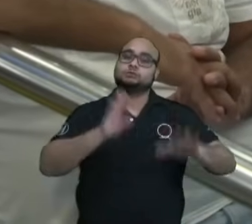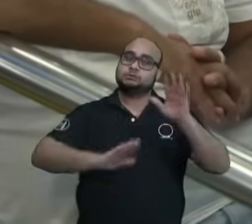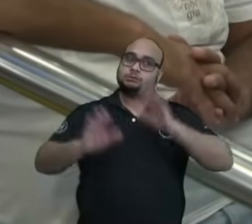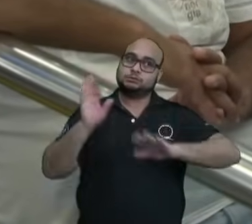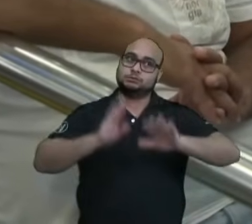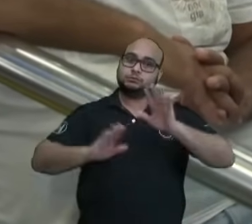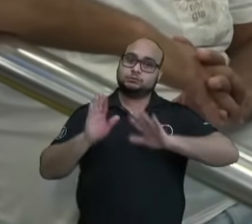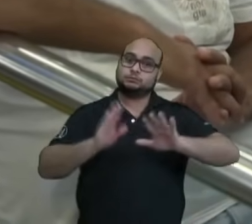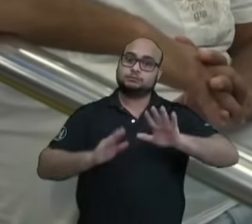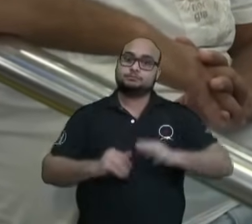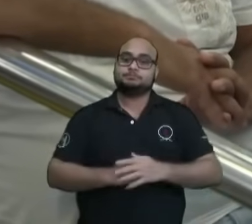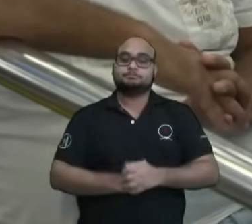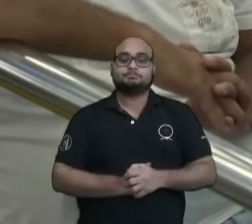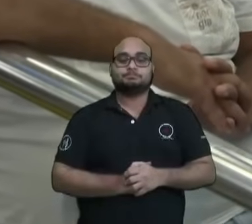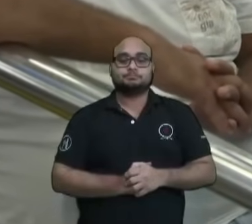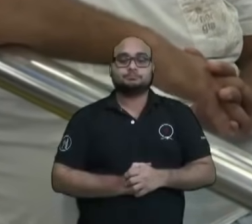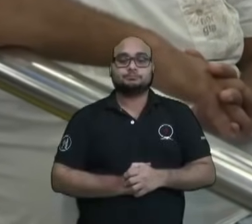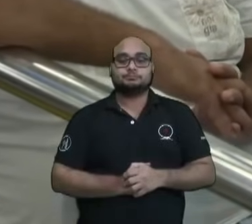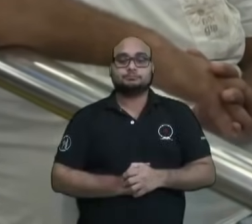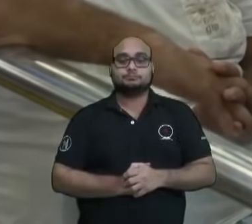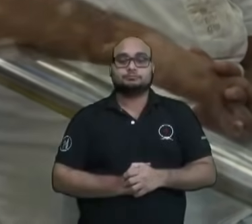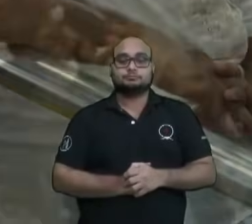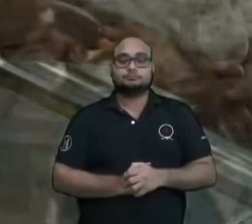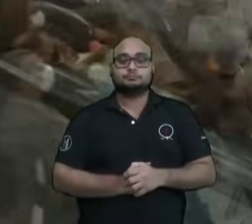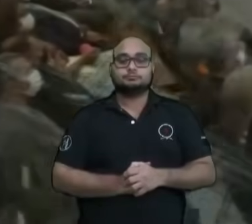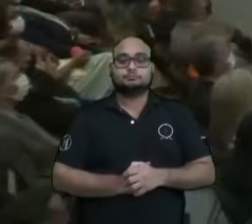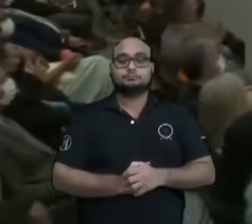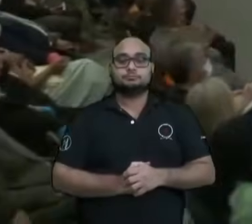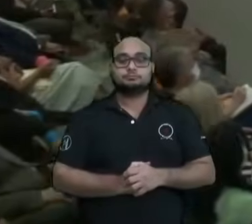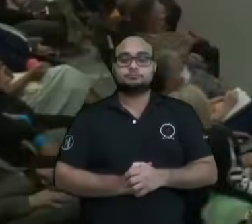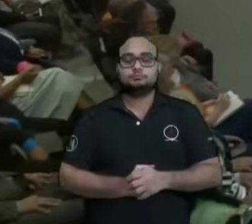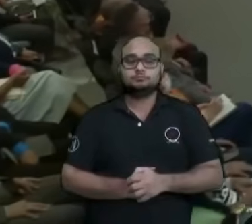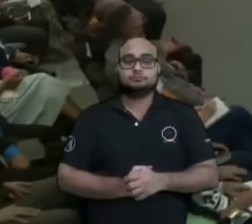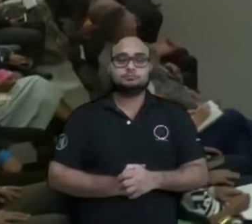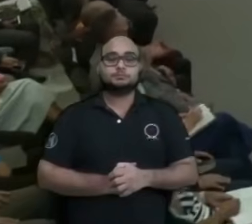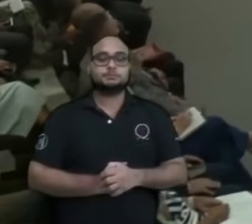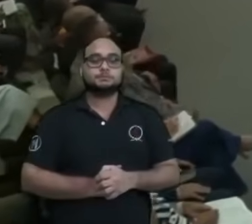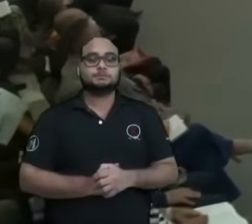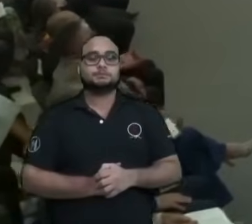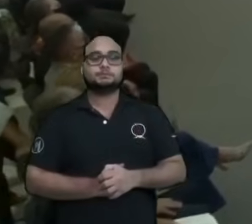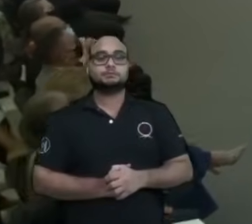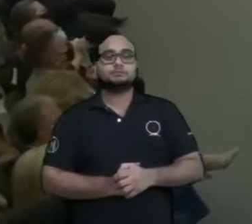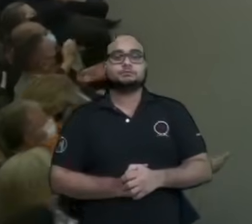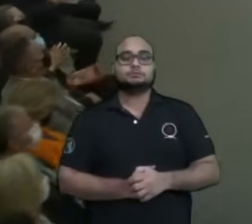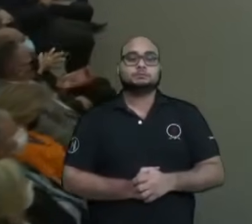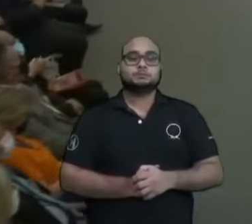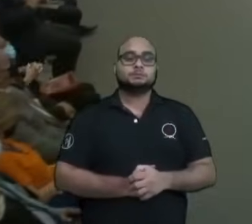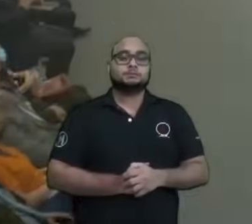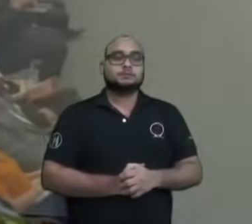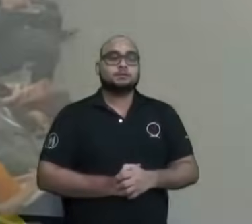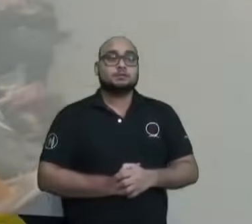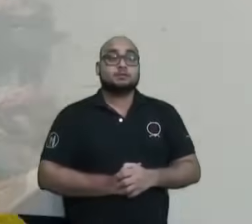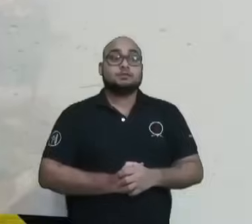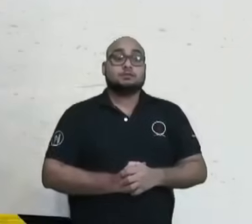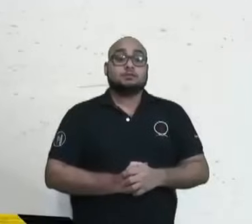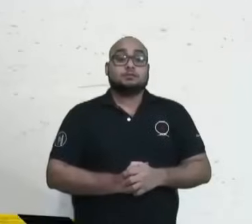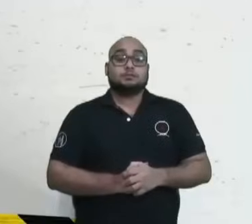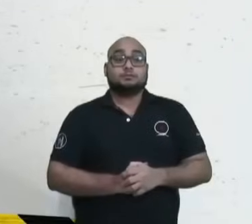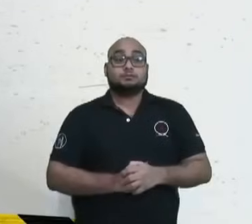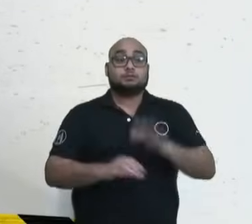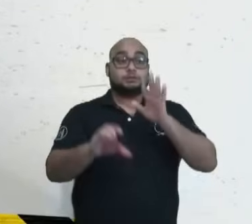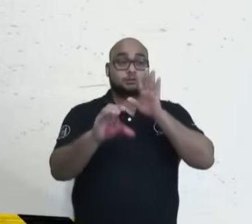vida penúltimo Alerta Ame a casa de